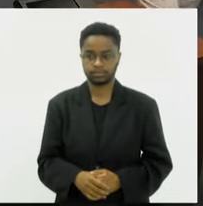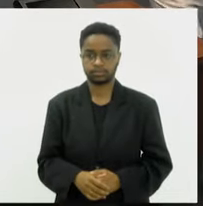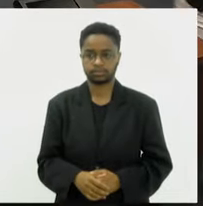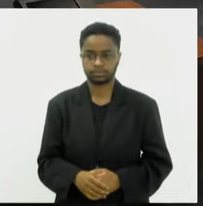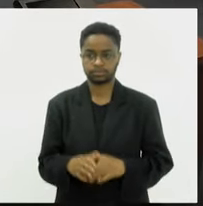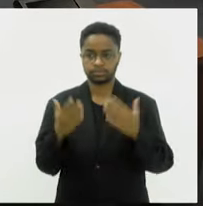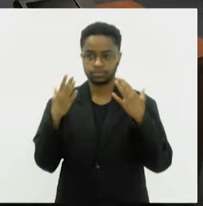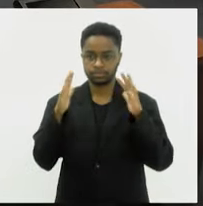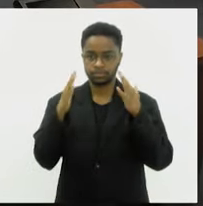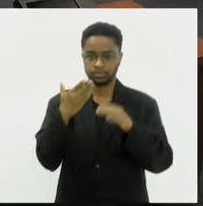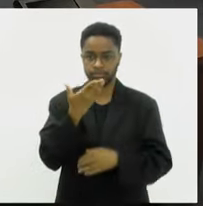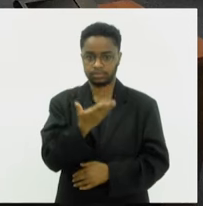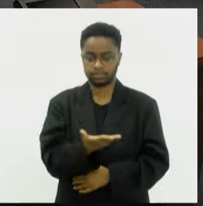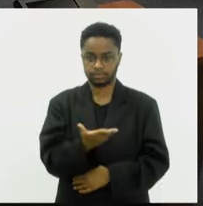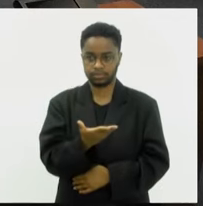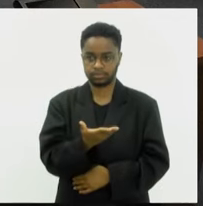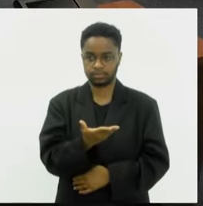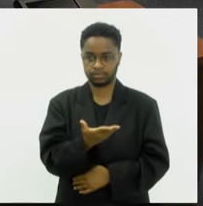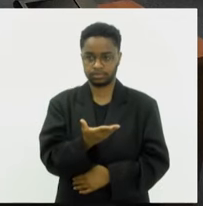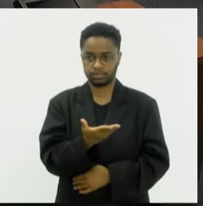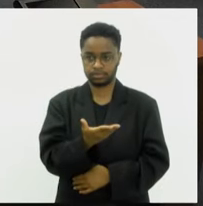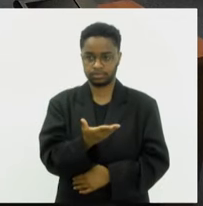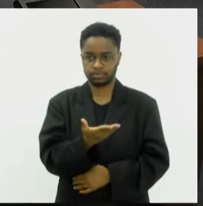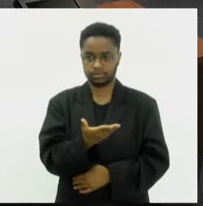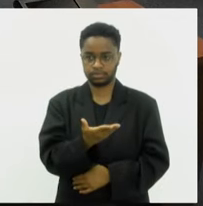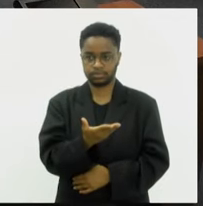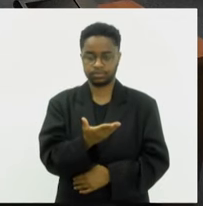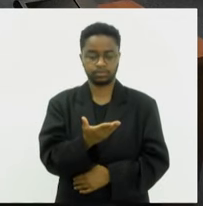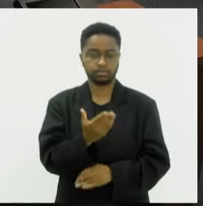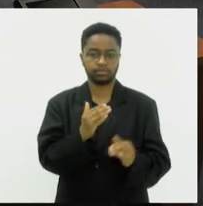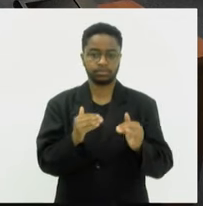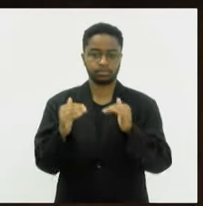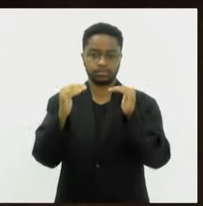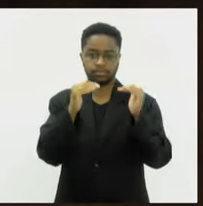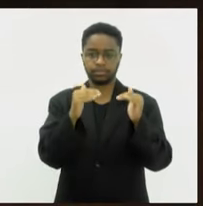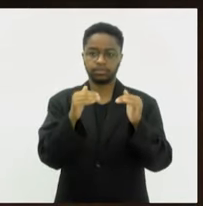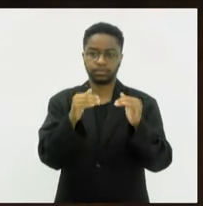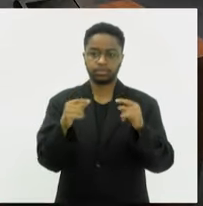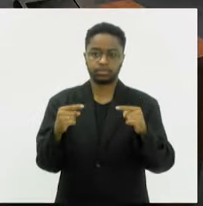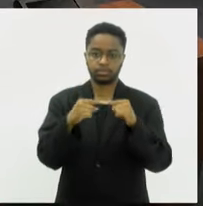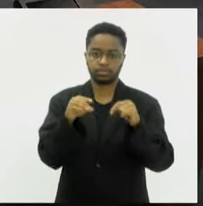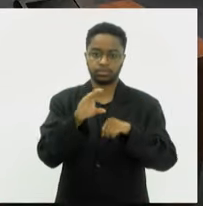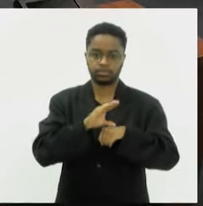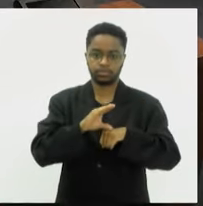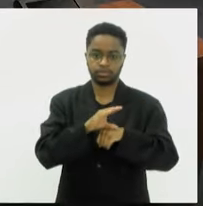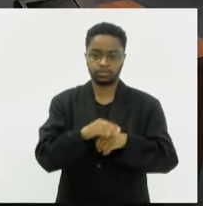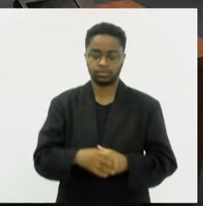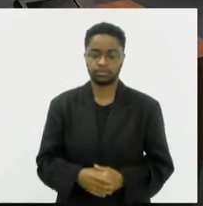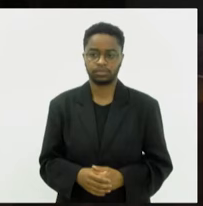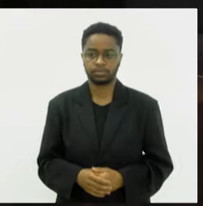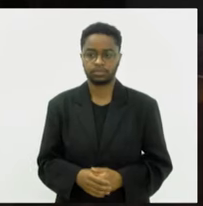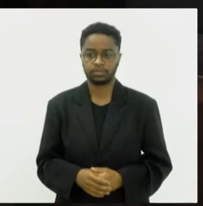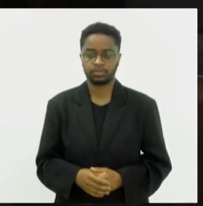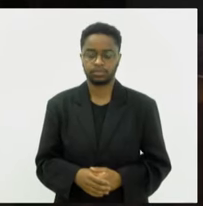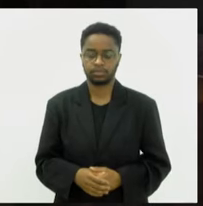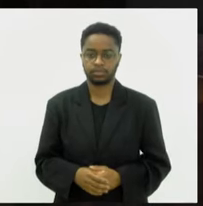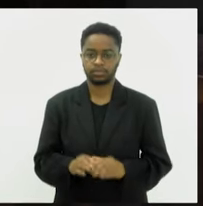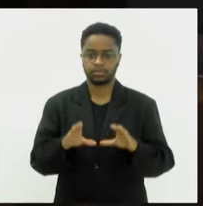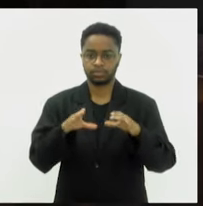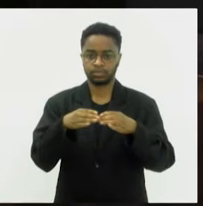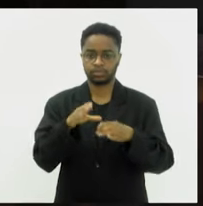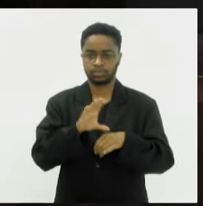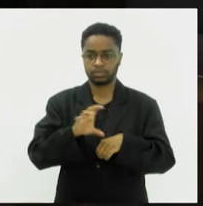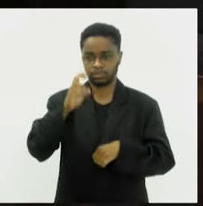Parabenizar Vossa Excelência. Muito nobre, e o parecer pela constitucionalidade, presidente. Pela Comissão de